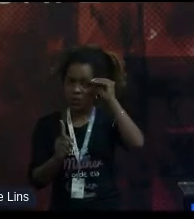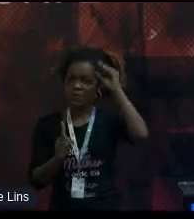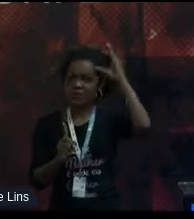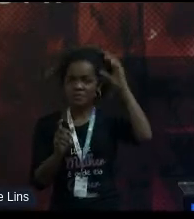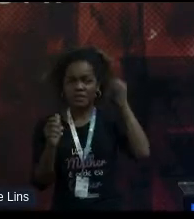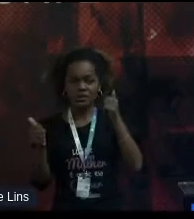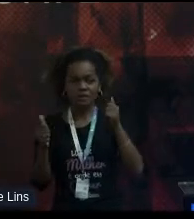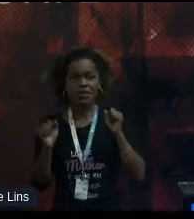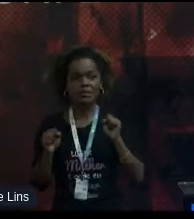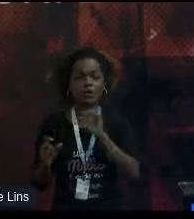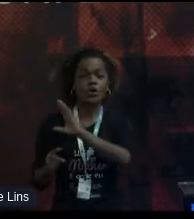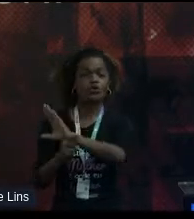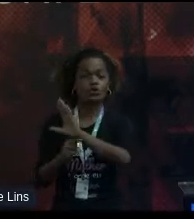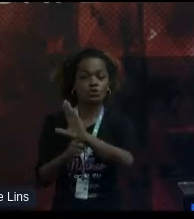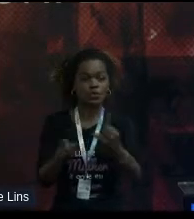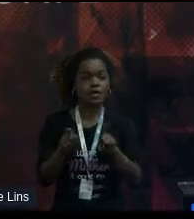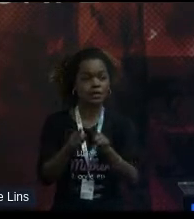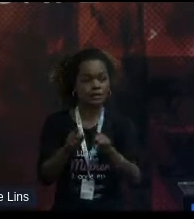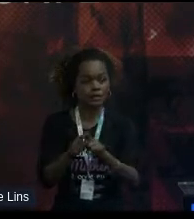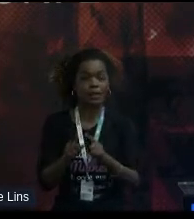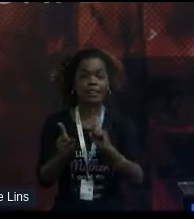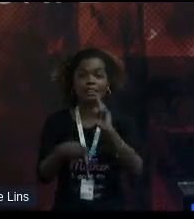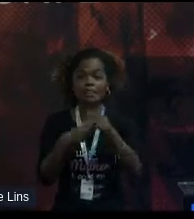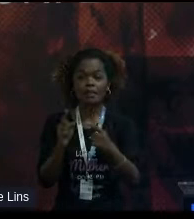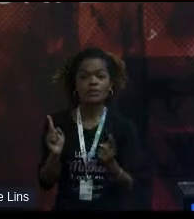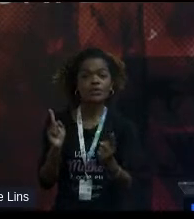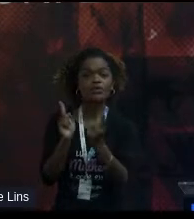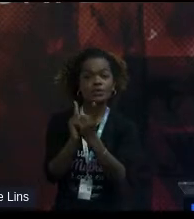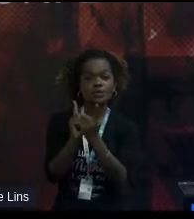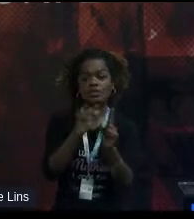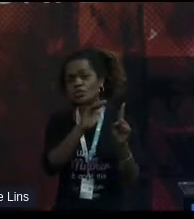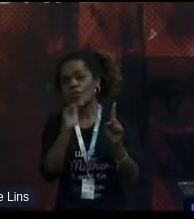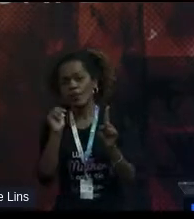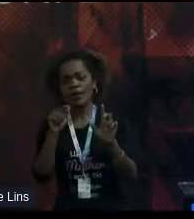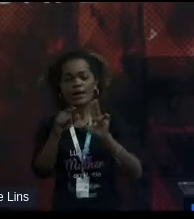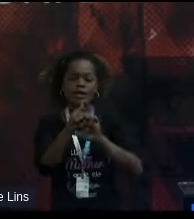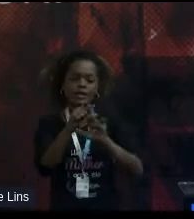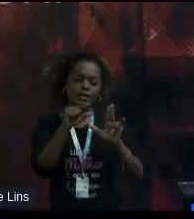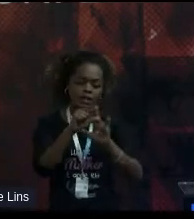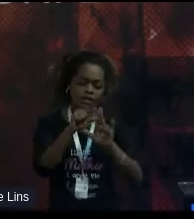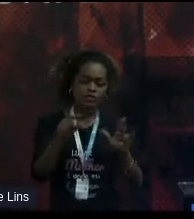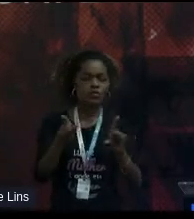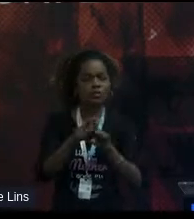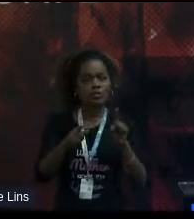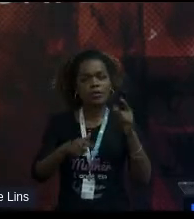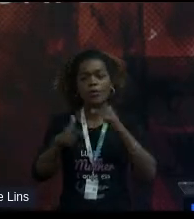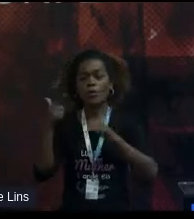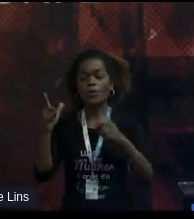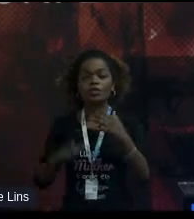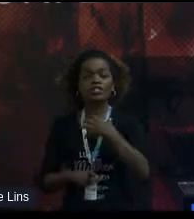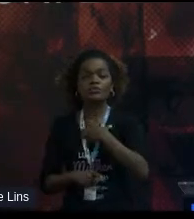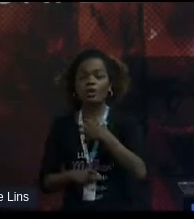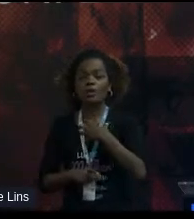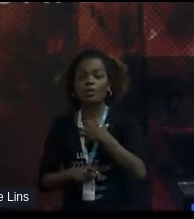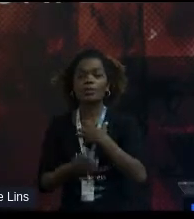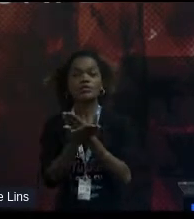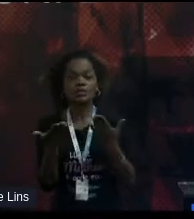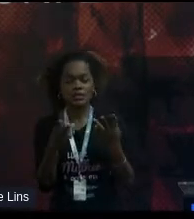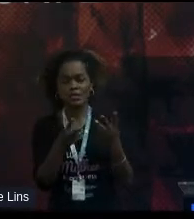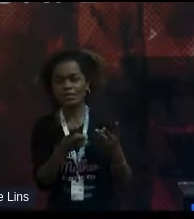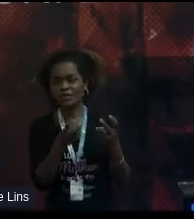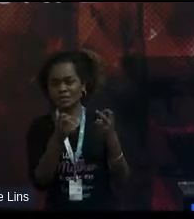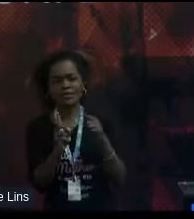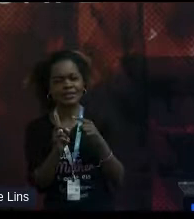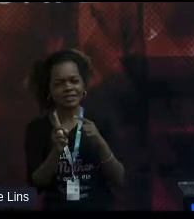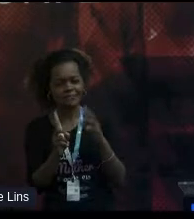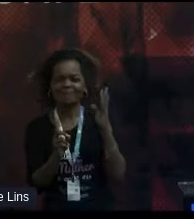também consultar aí no LinkedIn, outras formas que vocês vão ver que é um cara bem bacana,